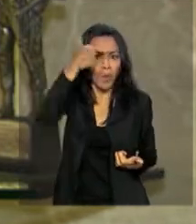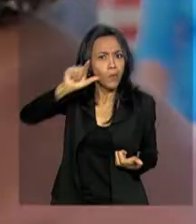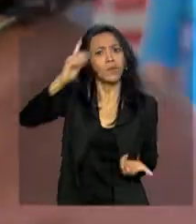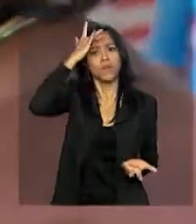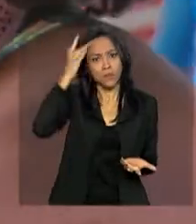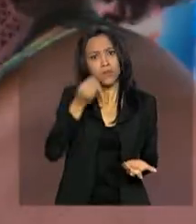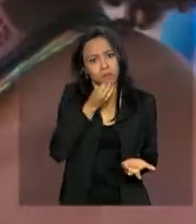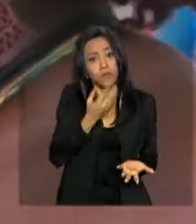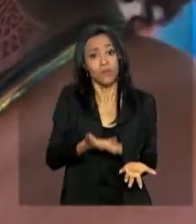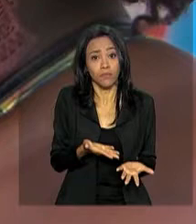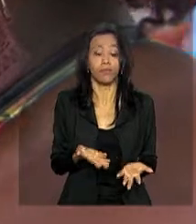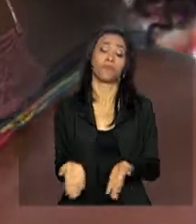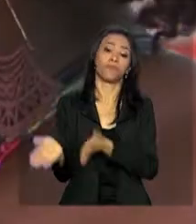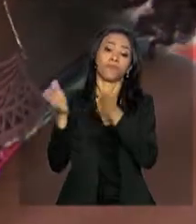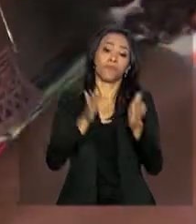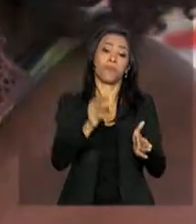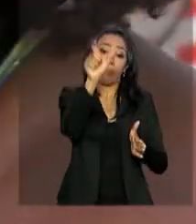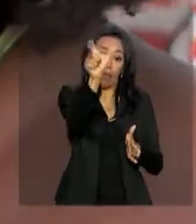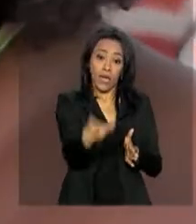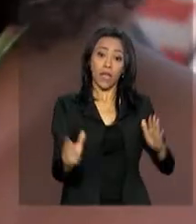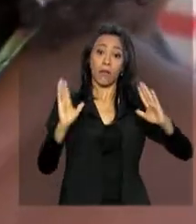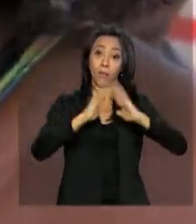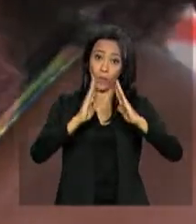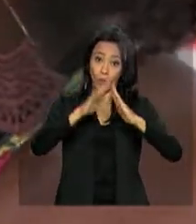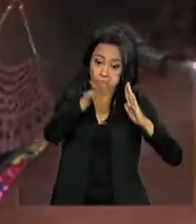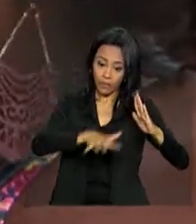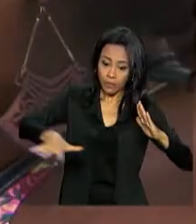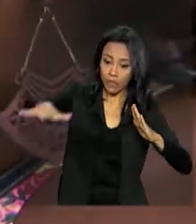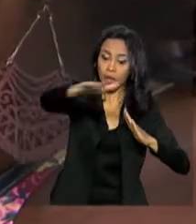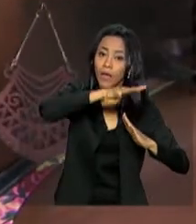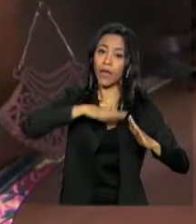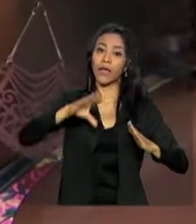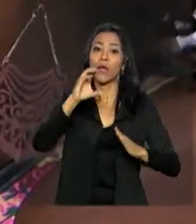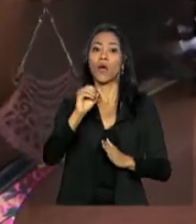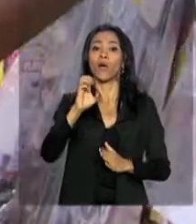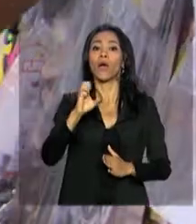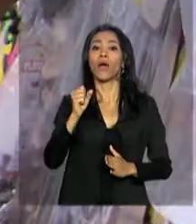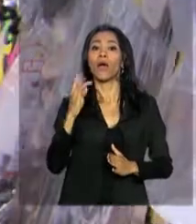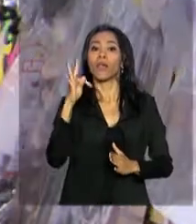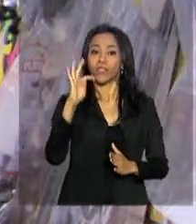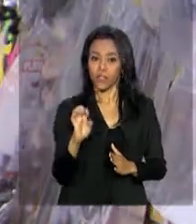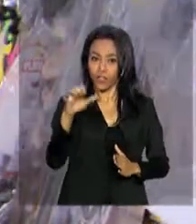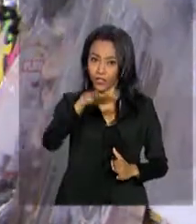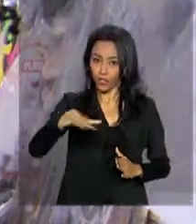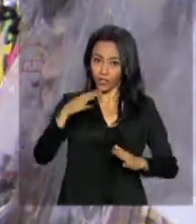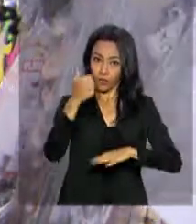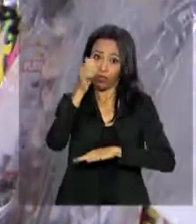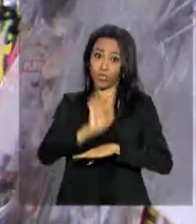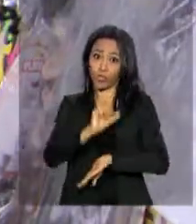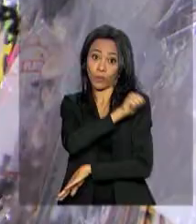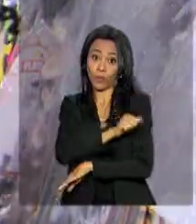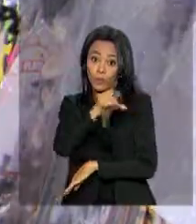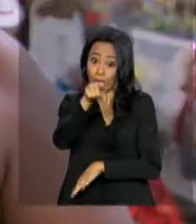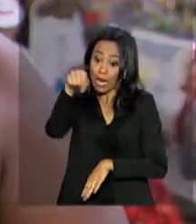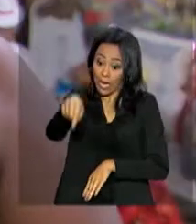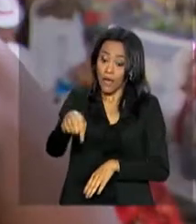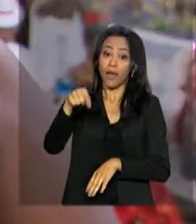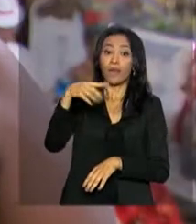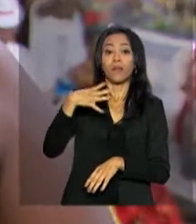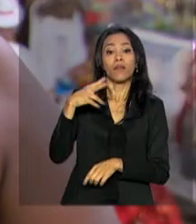pessoa. Elisângela mora na Vila Kennedy, comunidade da Zona Oeste da cidade. Foi lá que criou os três filhos.